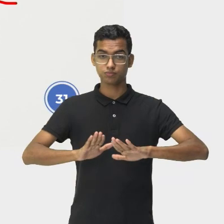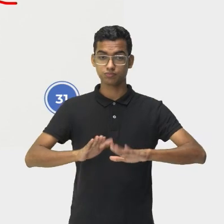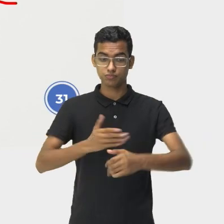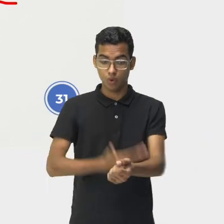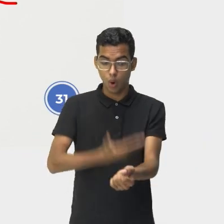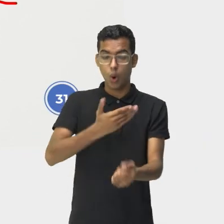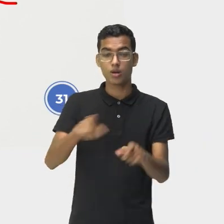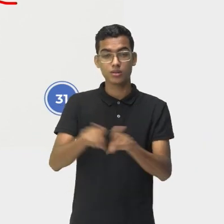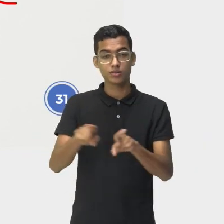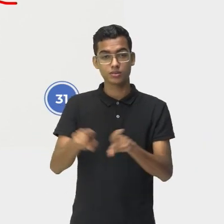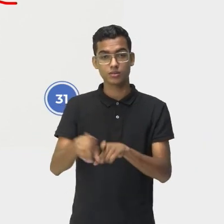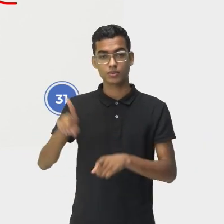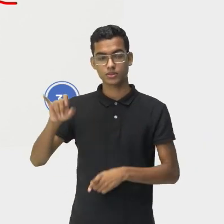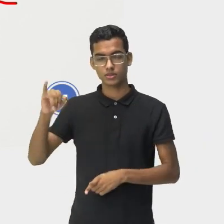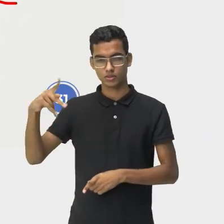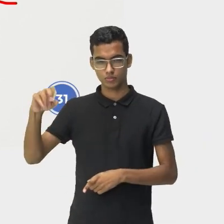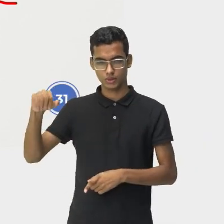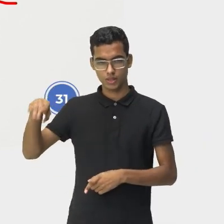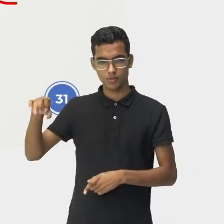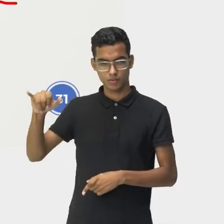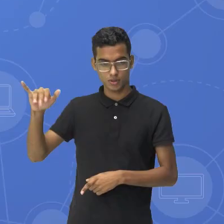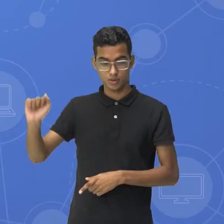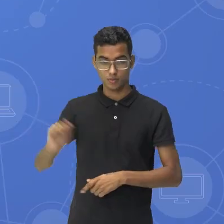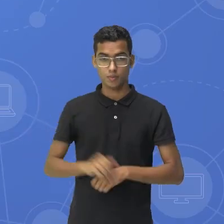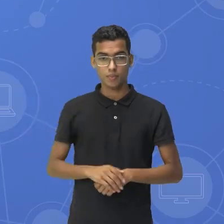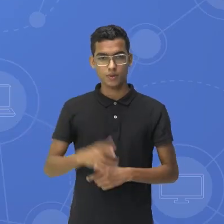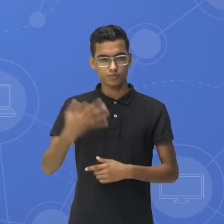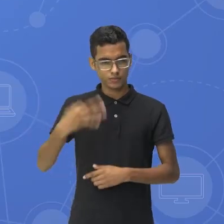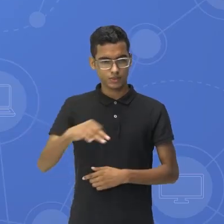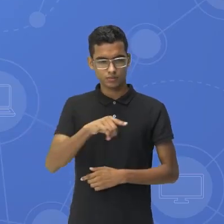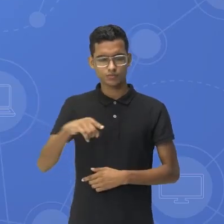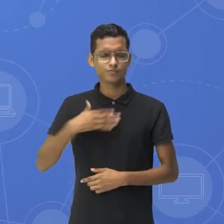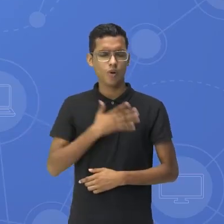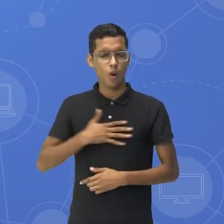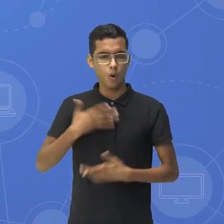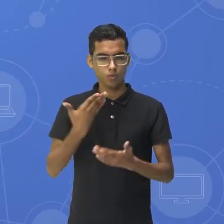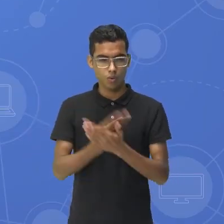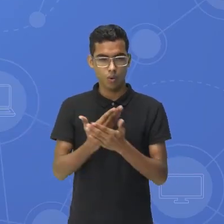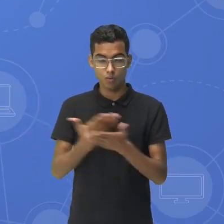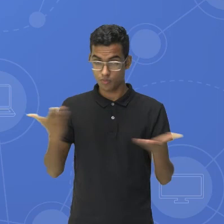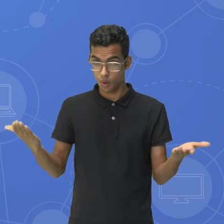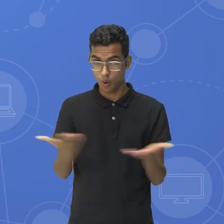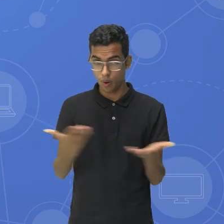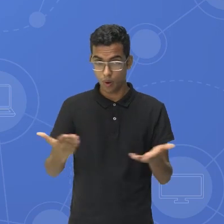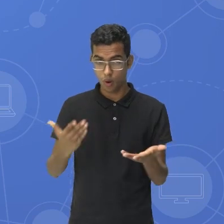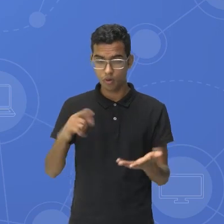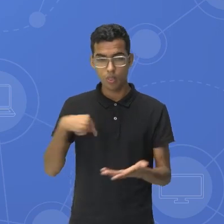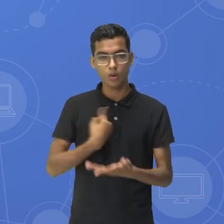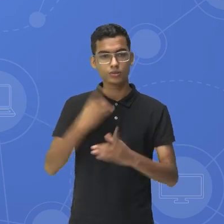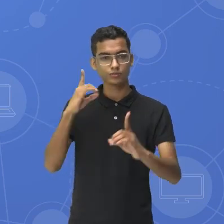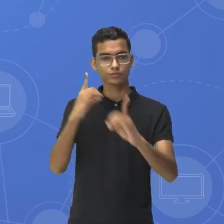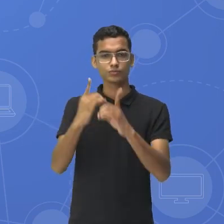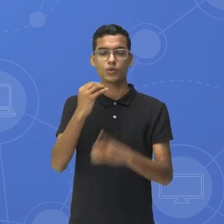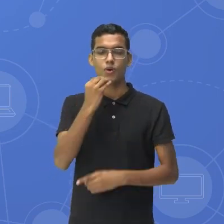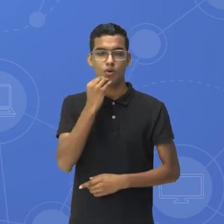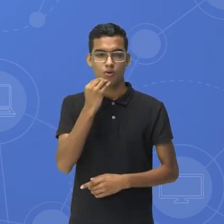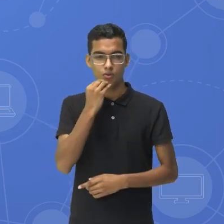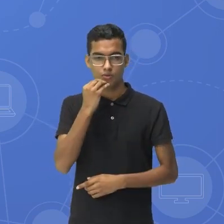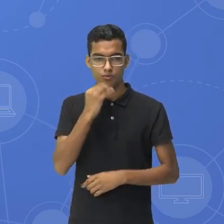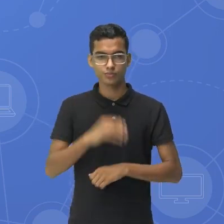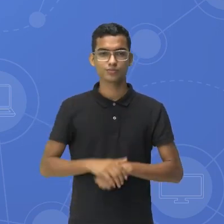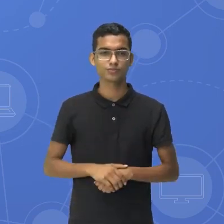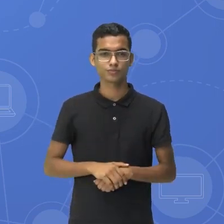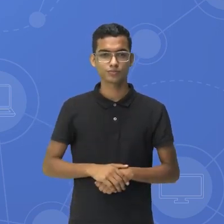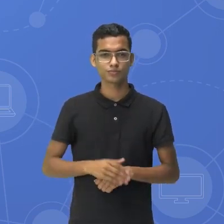dessas gorduras. Certo? Espero que vocês tenham gostado da aula de hoje. A gente se encontra numa próxima